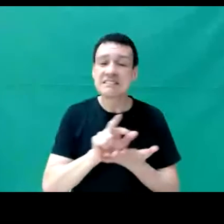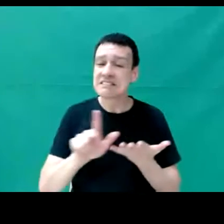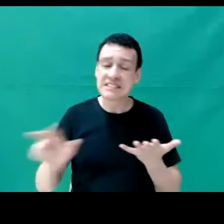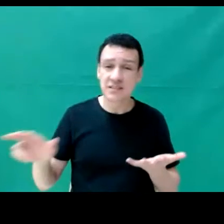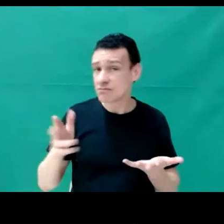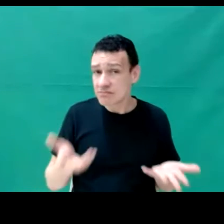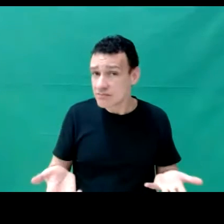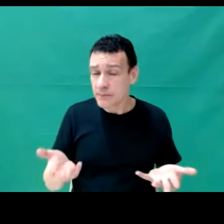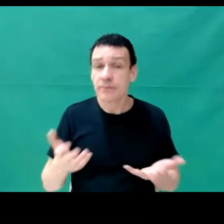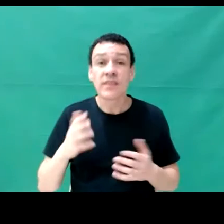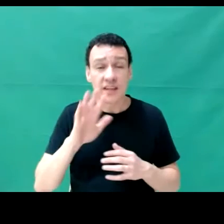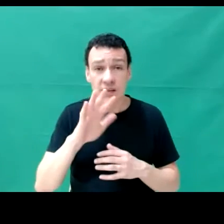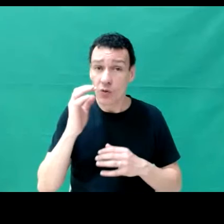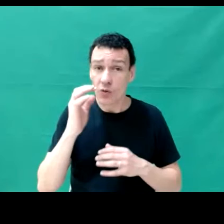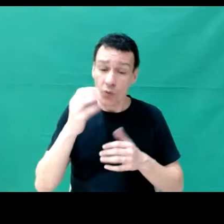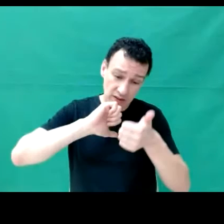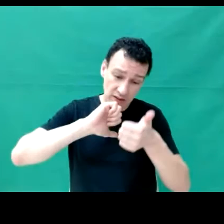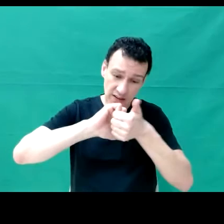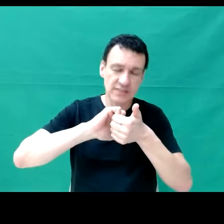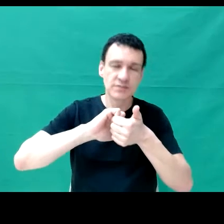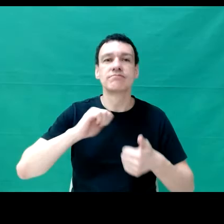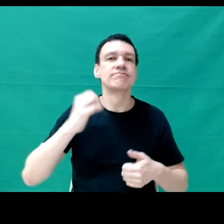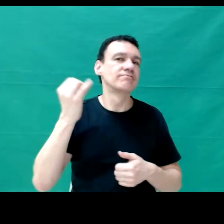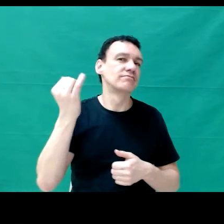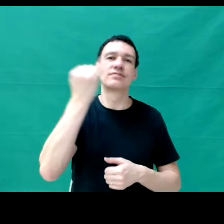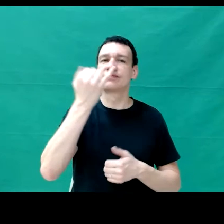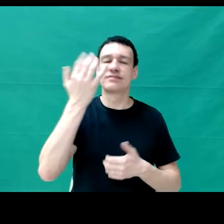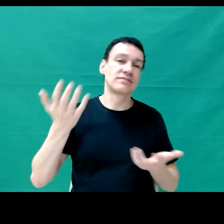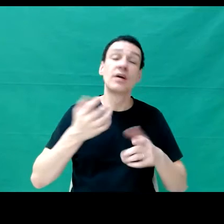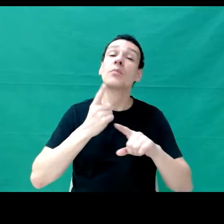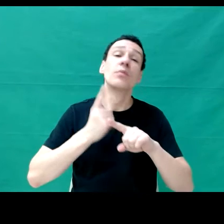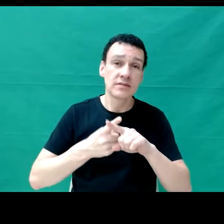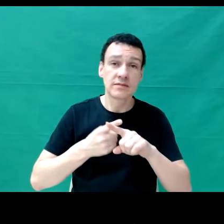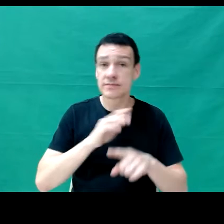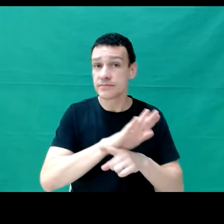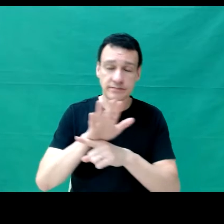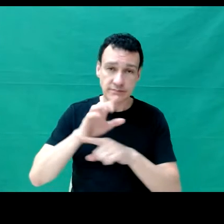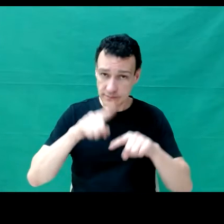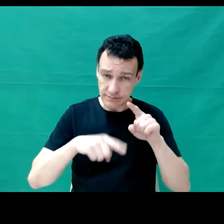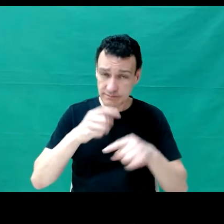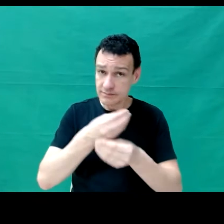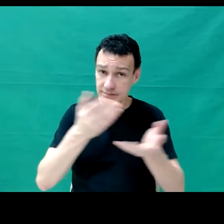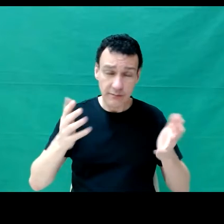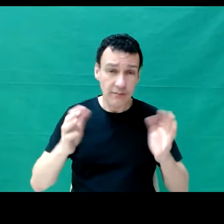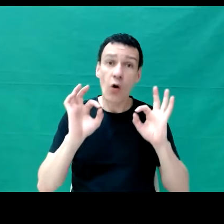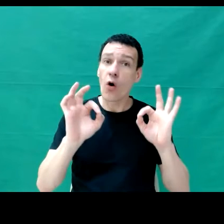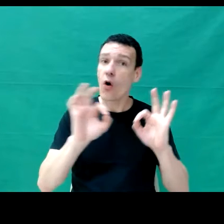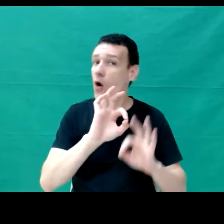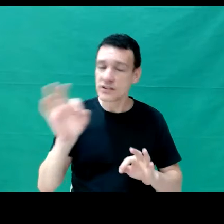Então a qualidade é muito importante, né, para oferecer um produto ótimo, né, e com uma performance melhor,